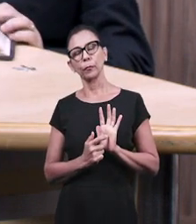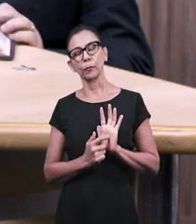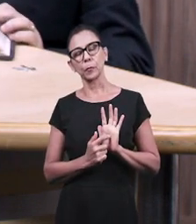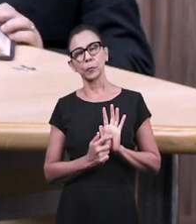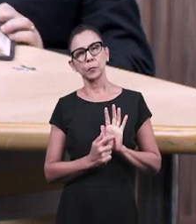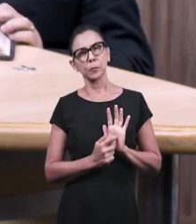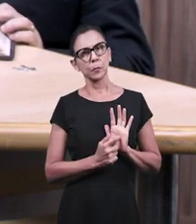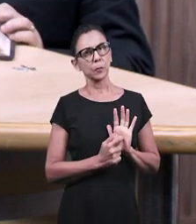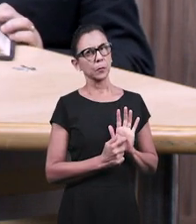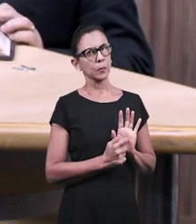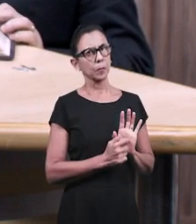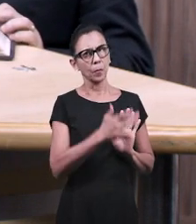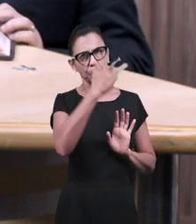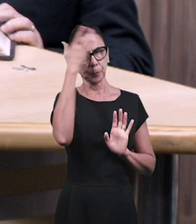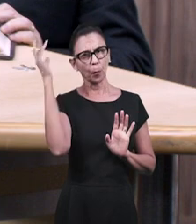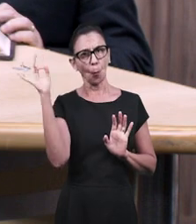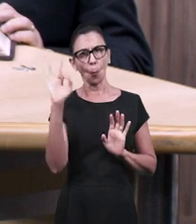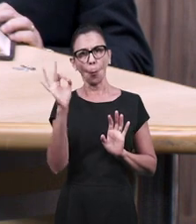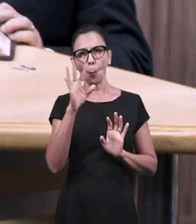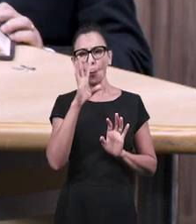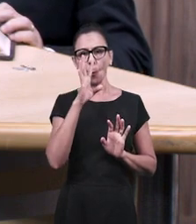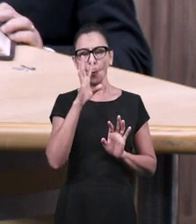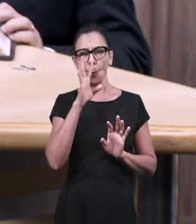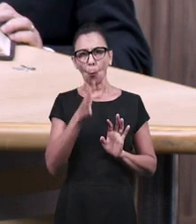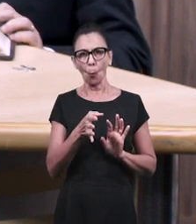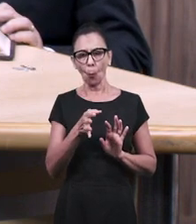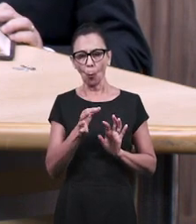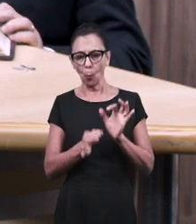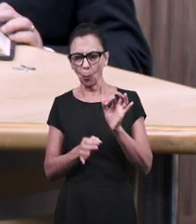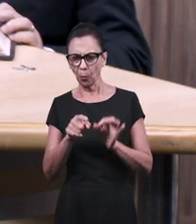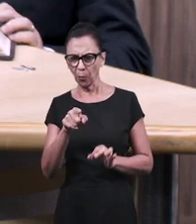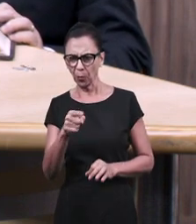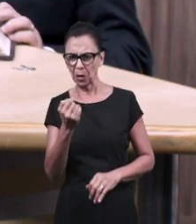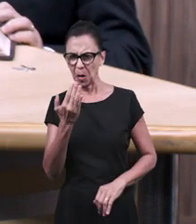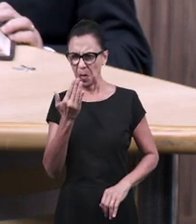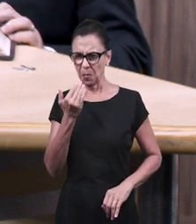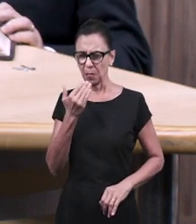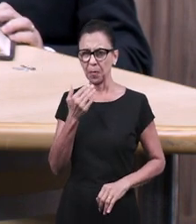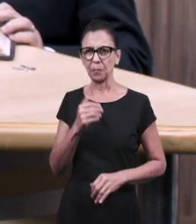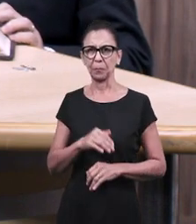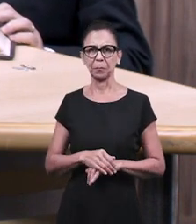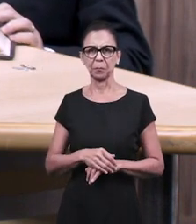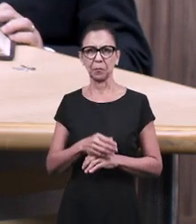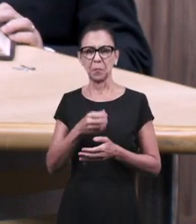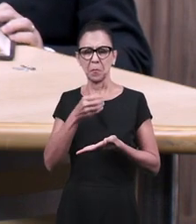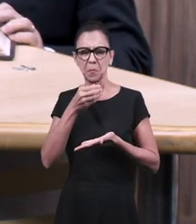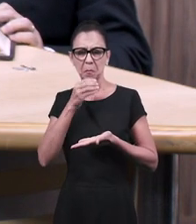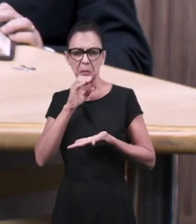ninguém vos julgue pelo beber ou pelo